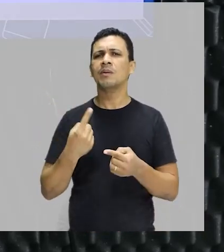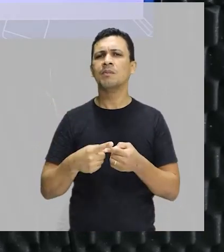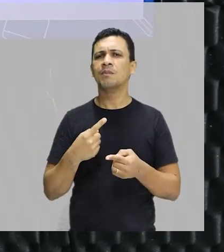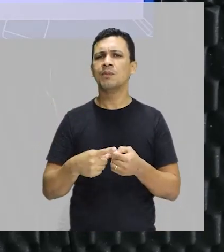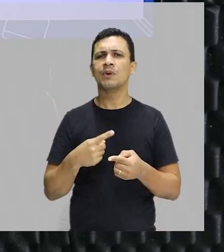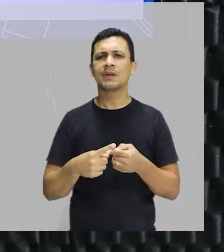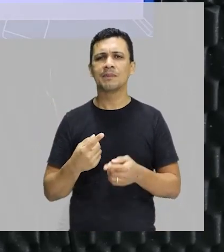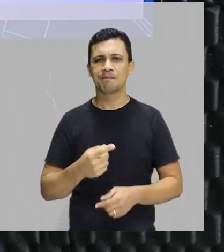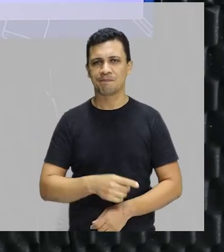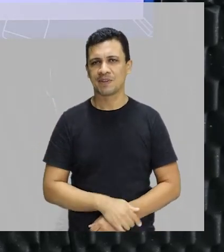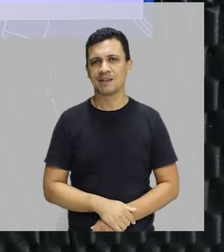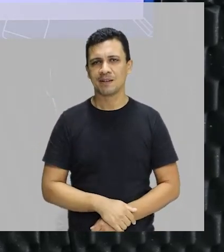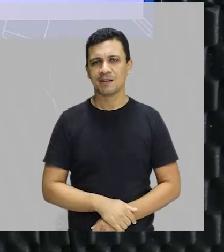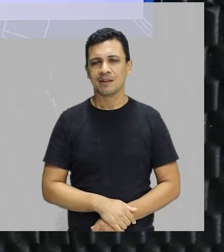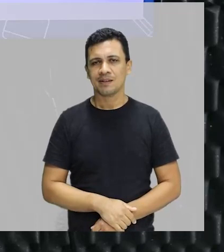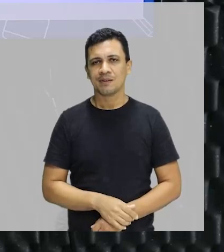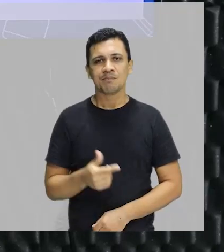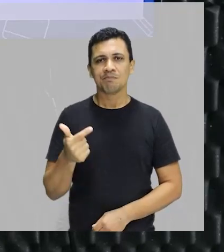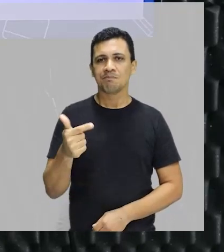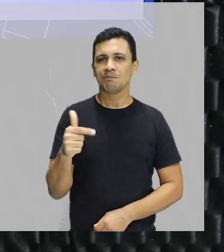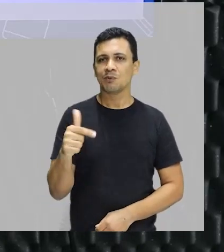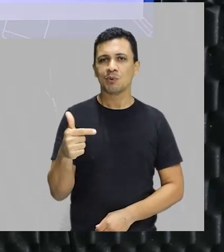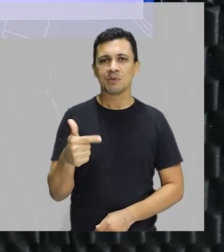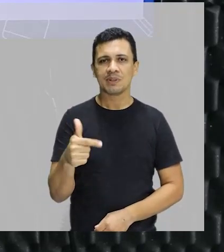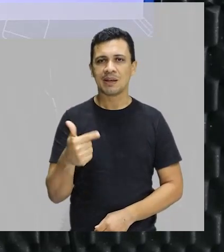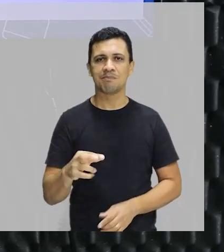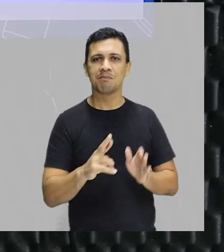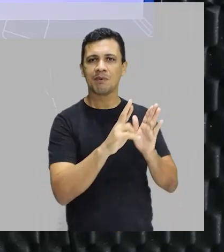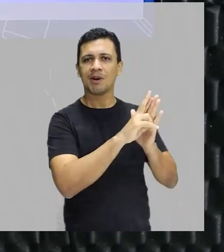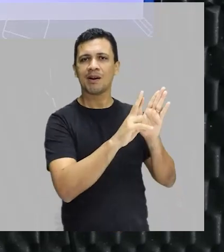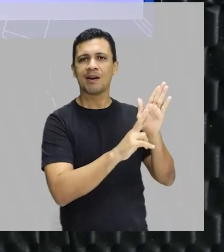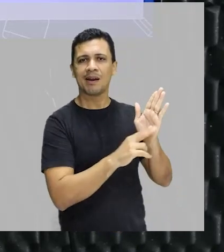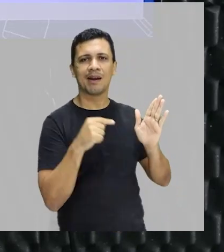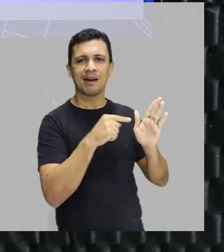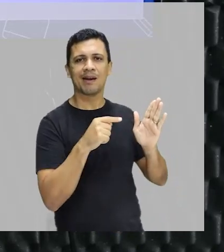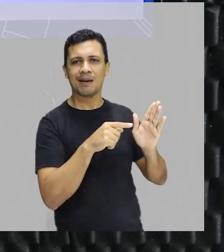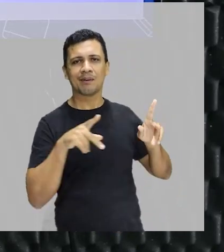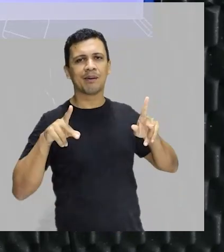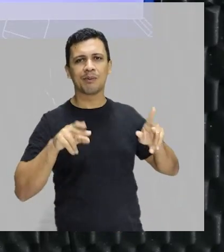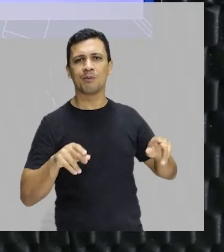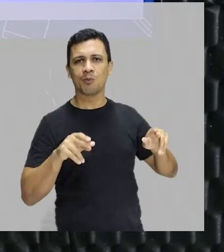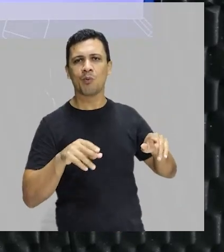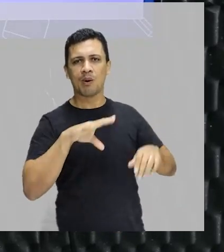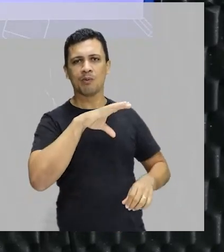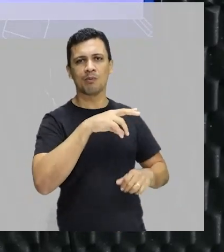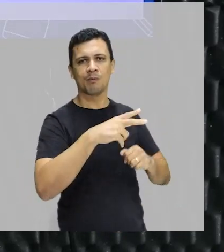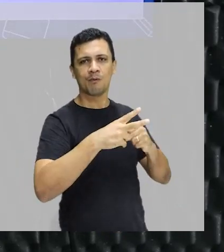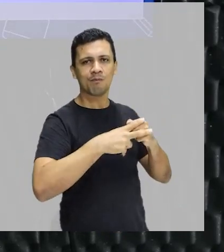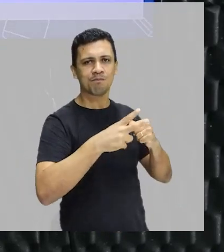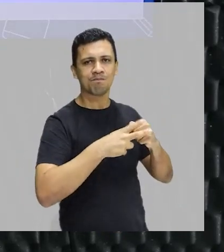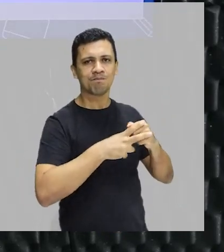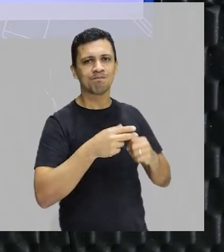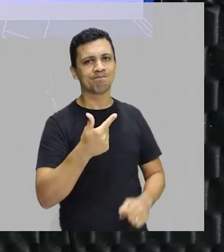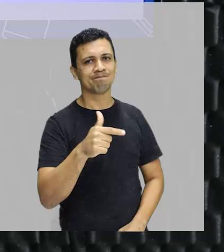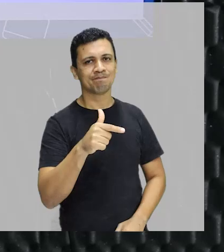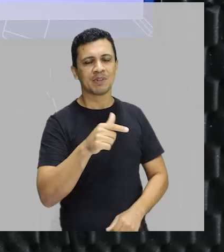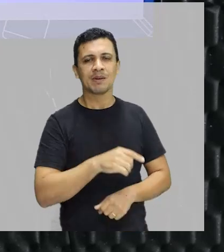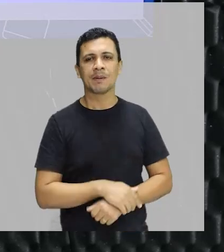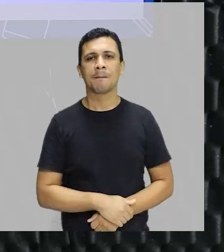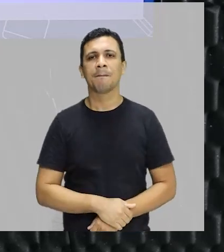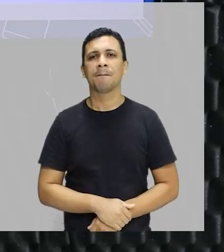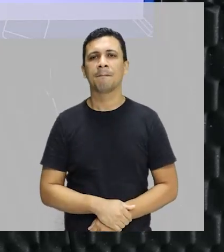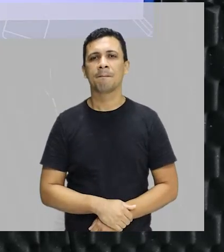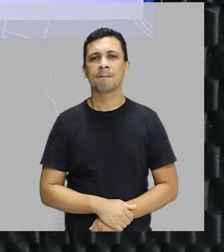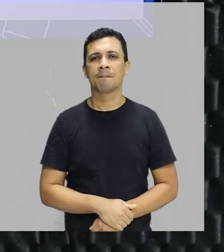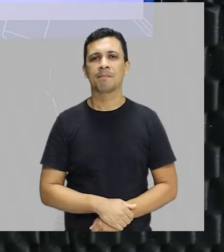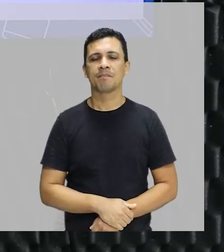irregular justamente porque ele não segue as regras que os outros verbos seguem. Por isso que ele tem essa nomenclatura.